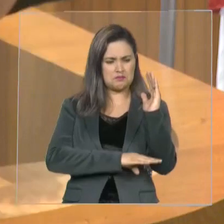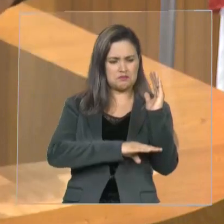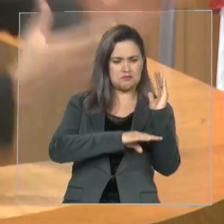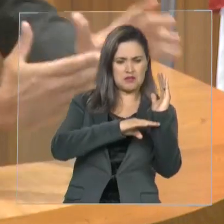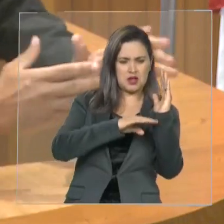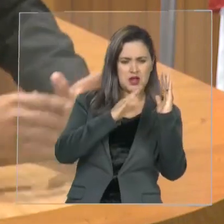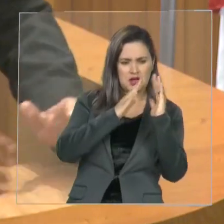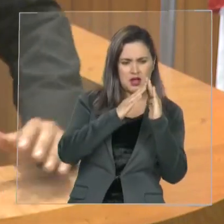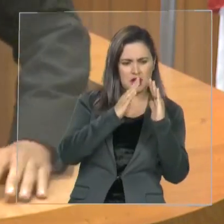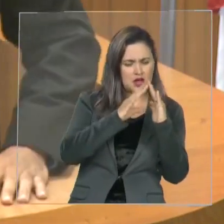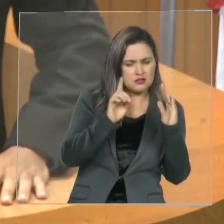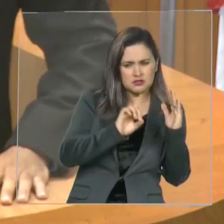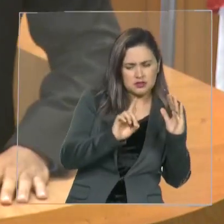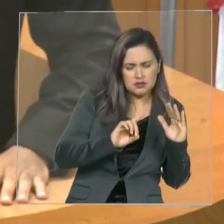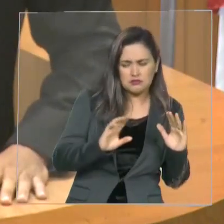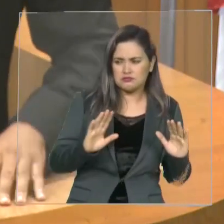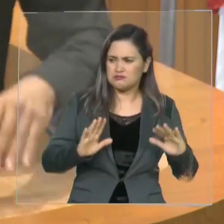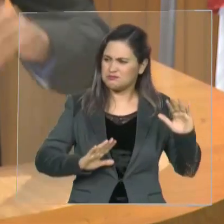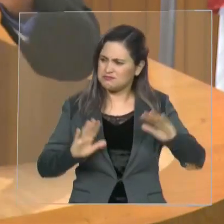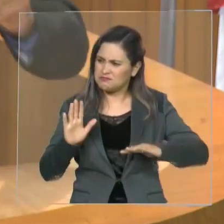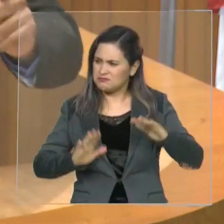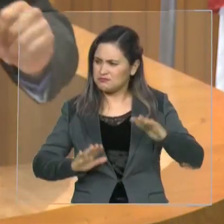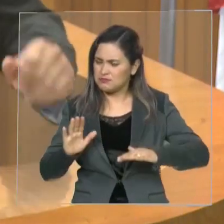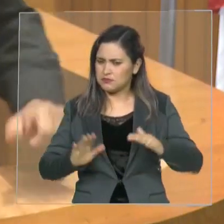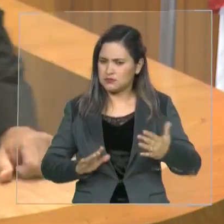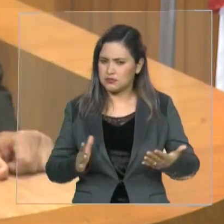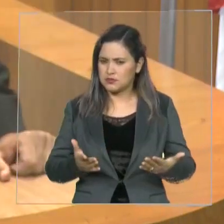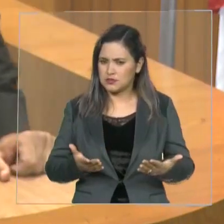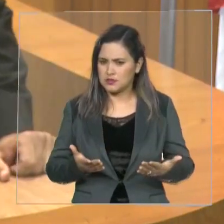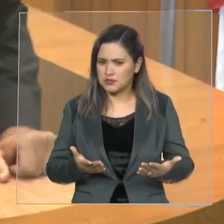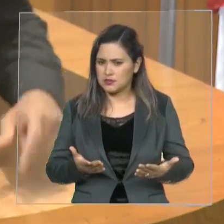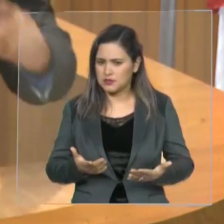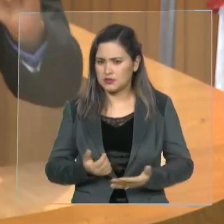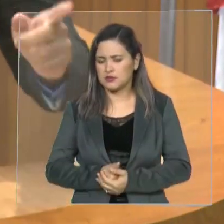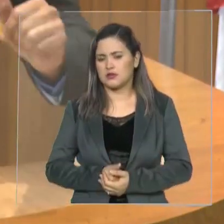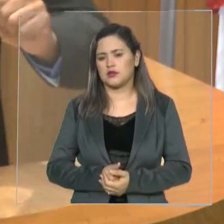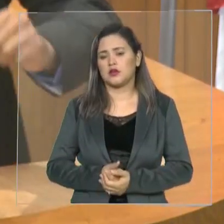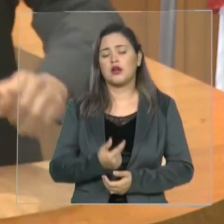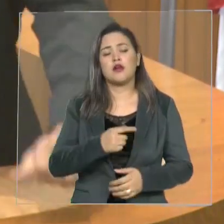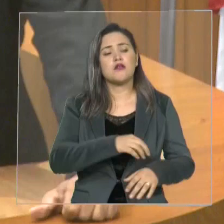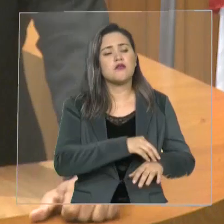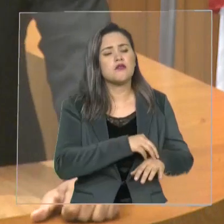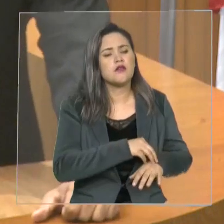das pessoas em Bacabal. Eu vou levar o deputado Carlinhos Florenço lá na Prainha.